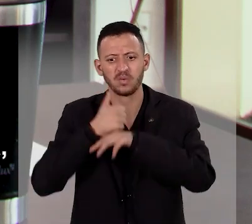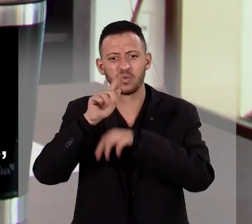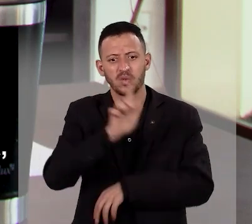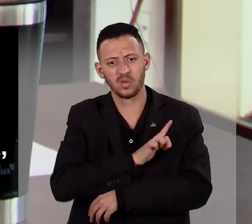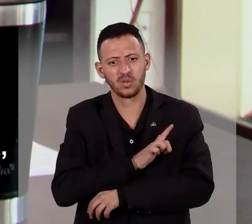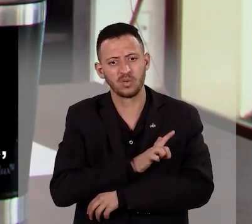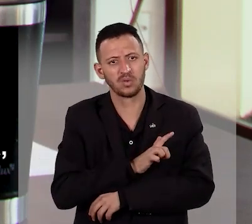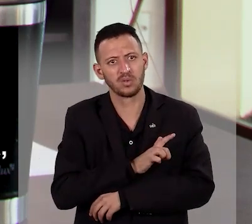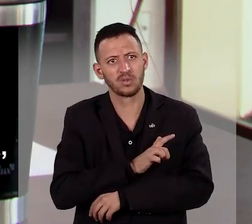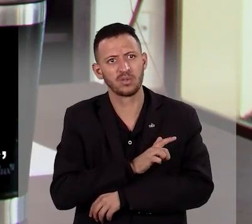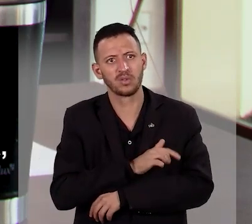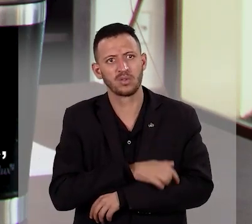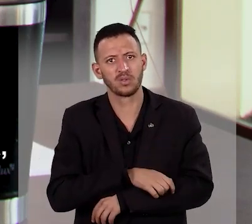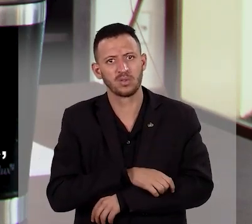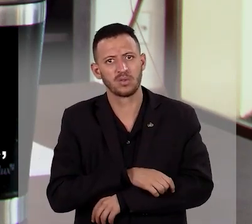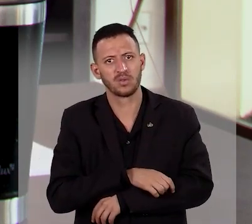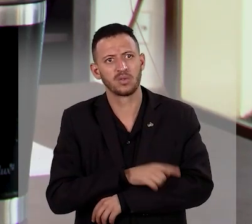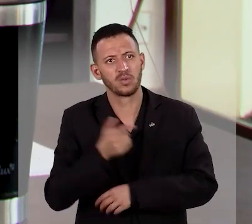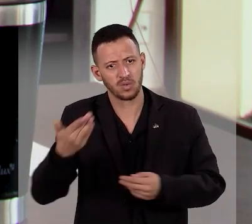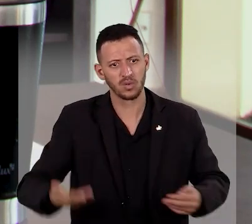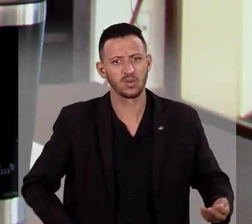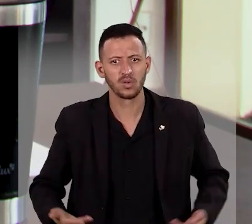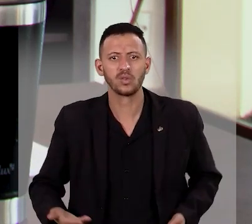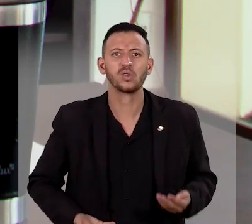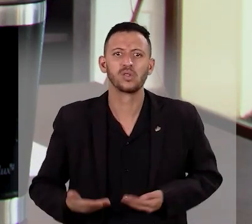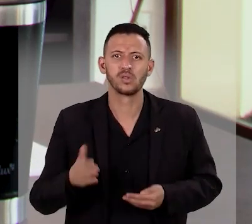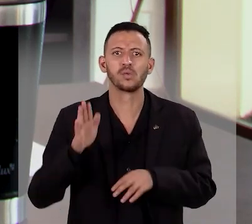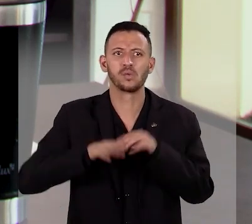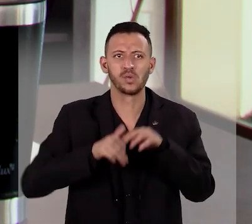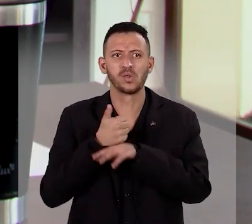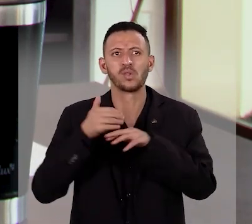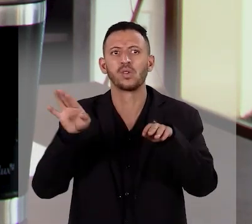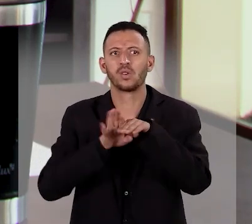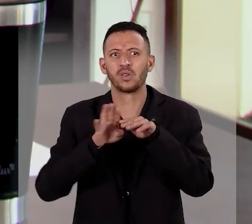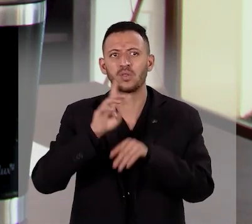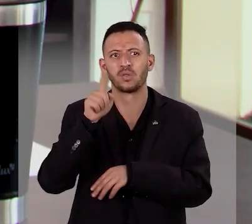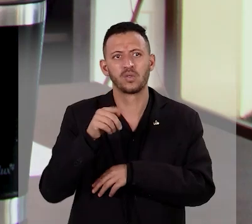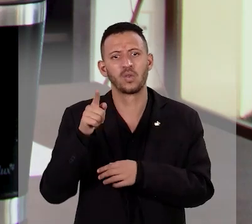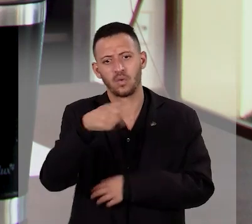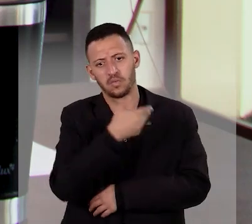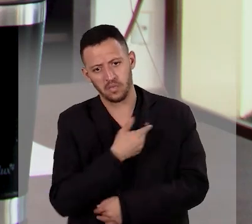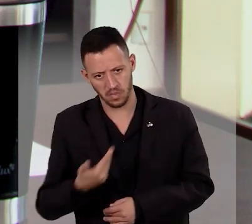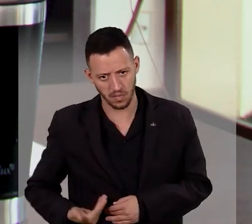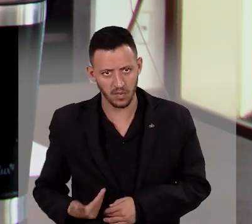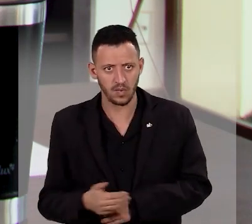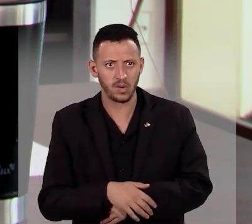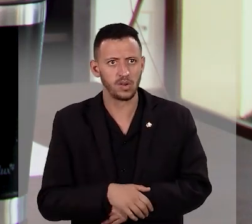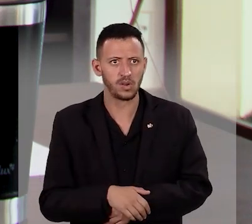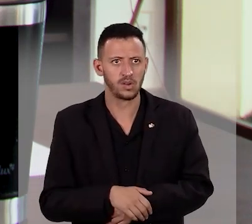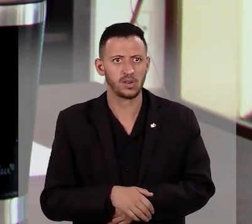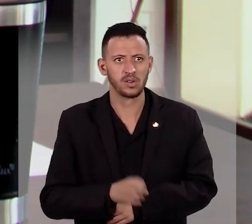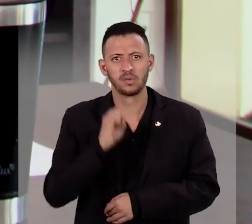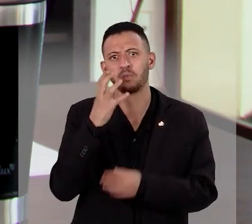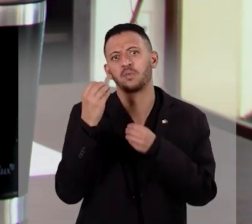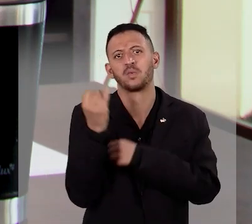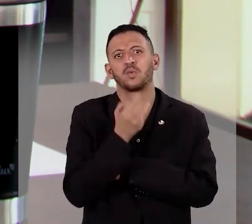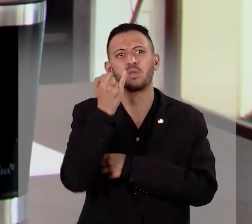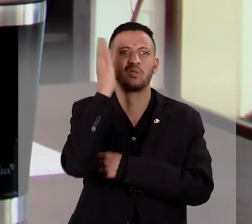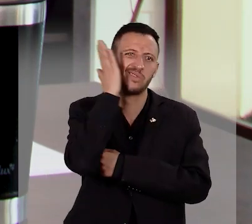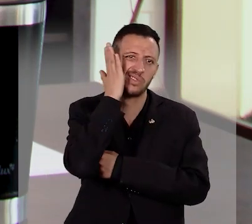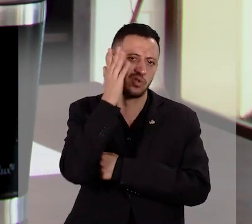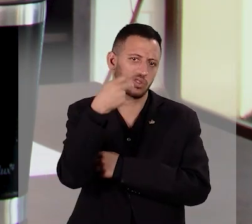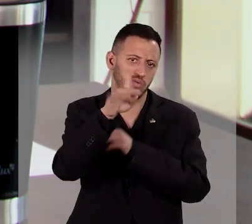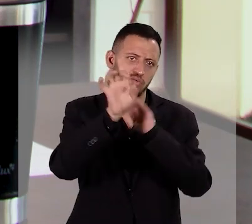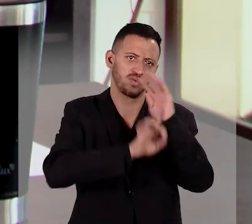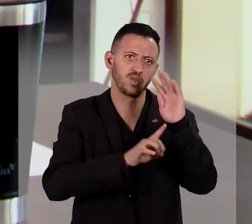como trabalhadora, ela tem, quanto ao serviço, né, de trabalho e quanto ao governo, né? Então é